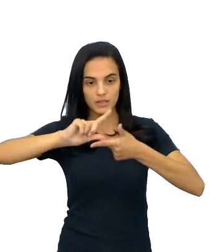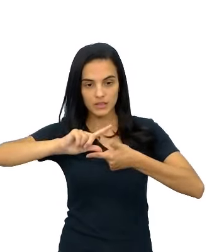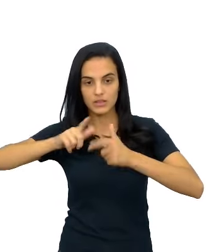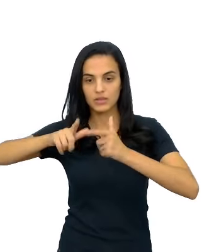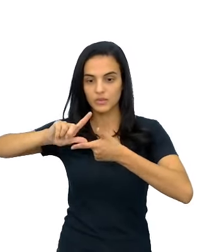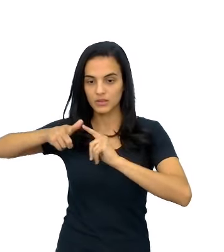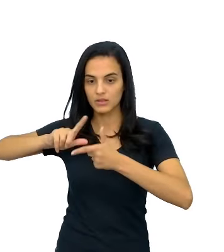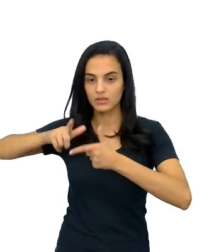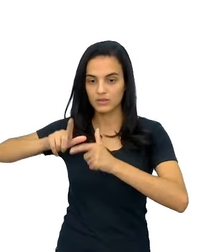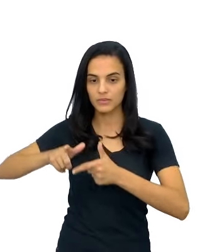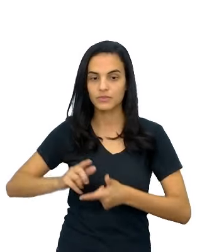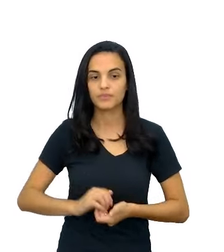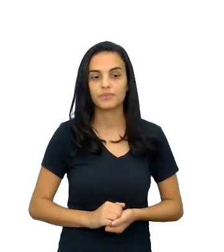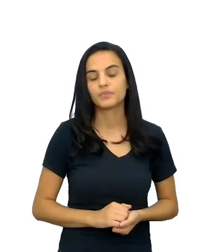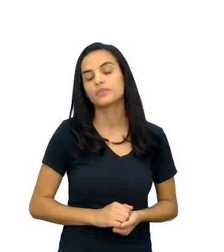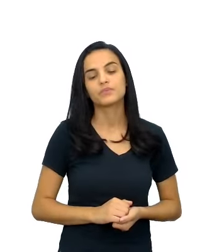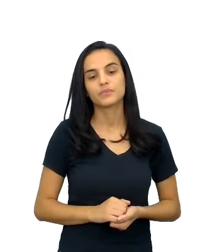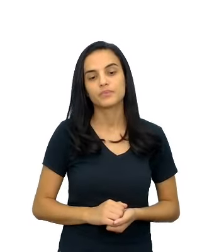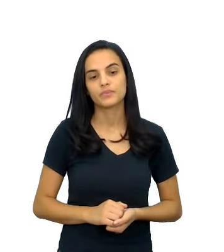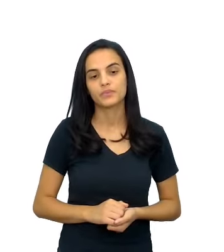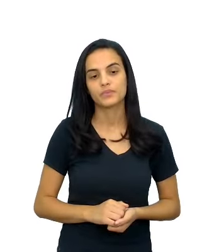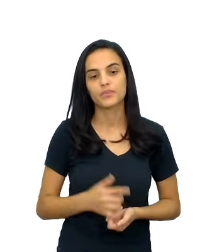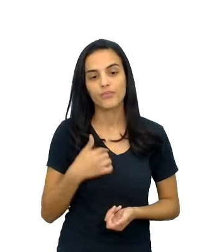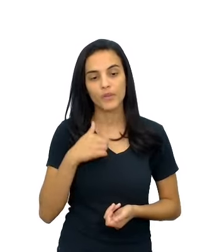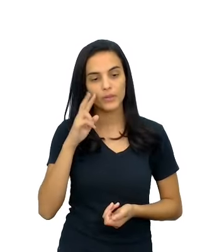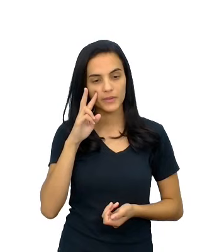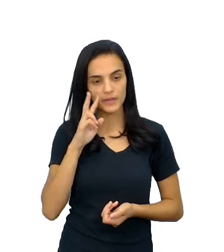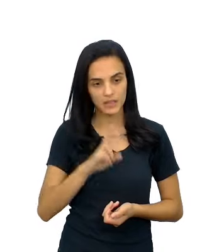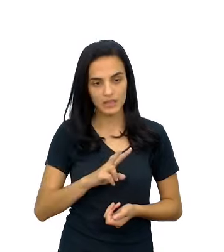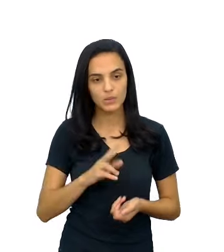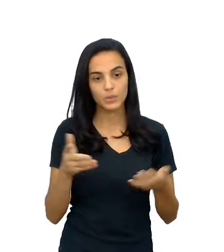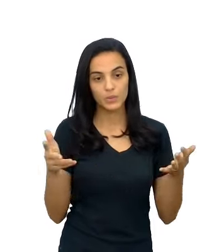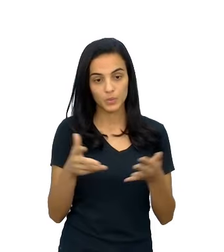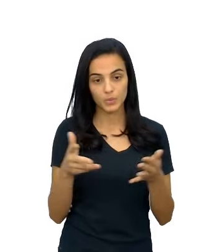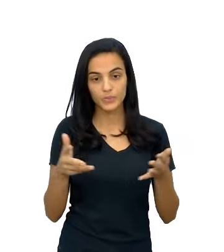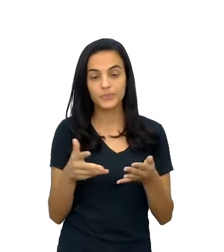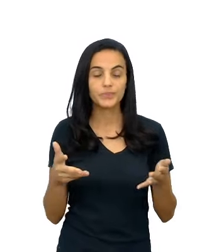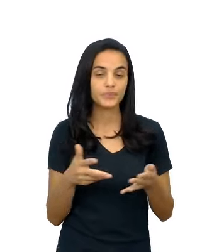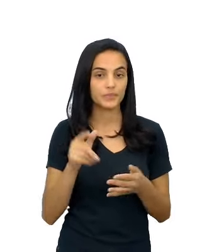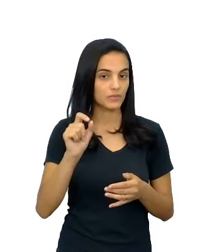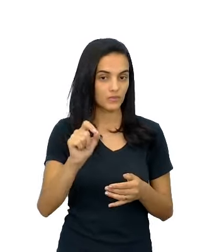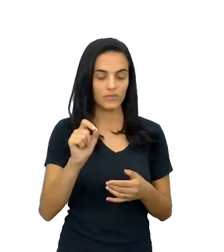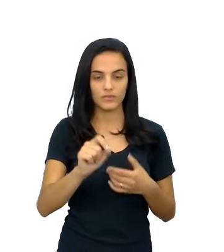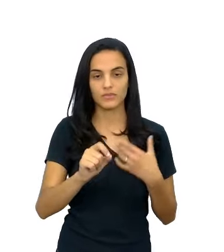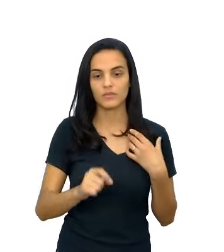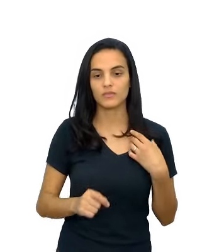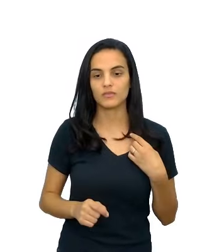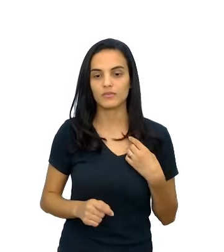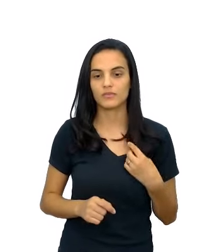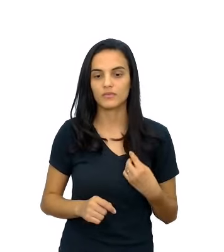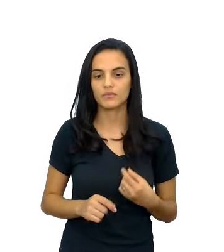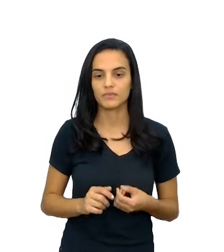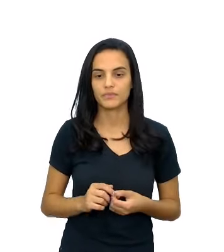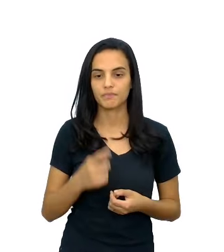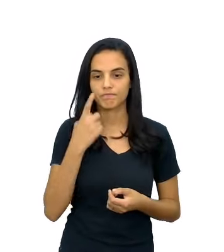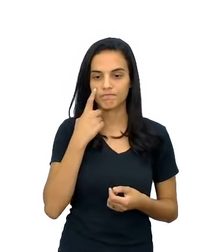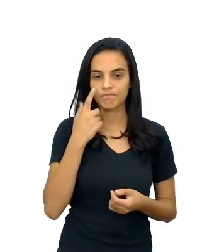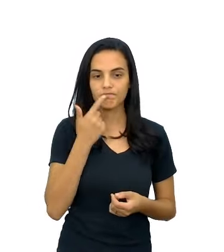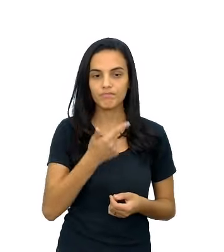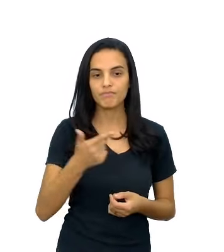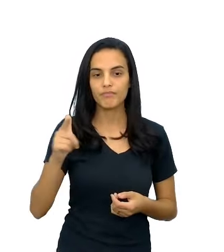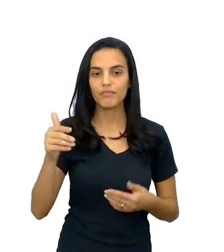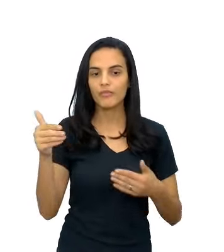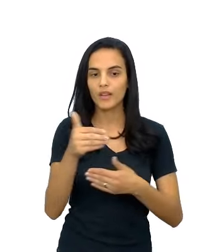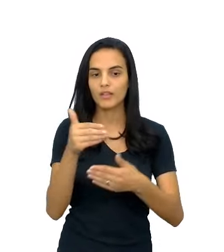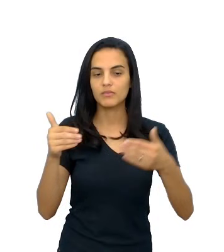geometria, né? Então, eu estava lendo um pouco hoje sobre, né? Deixa eu pôr aqui o próximo slide